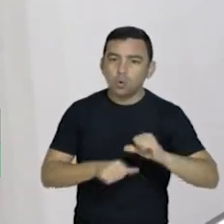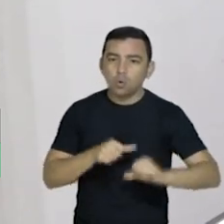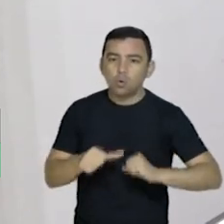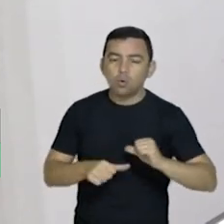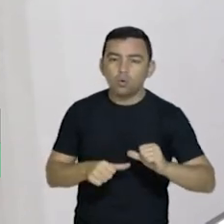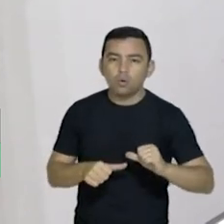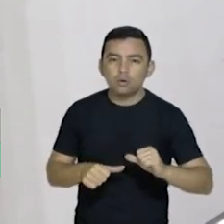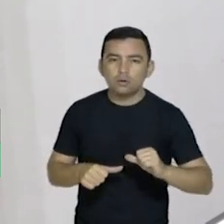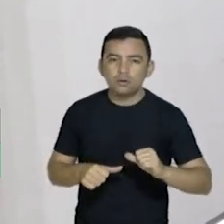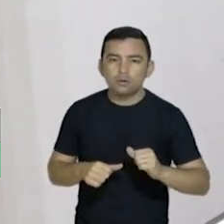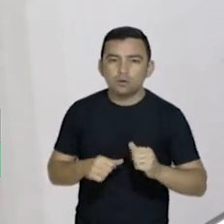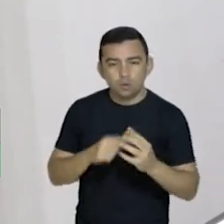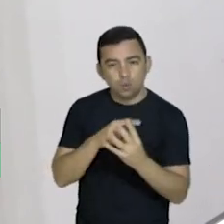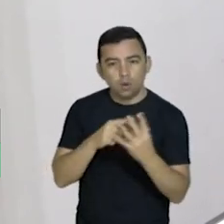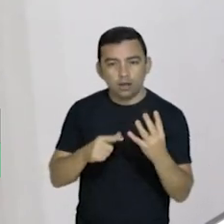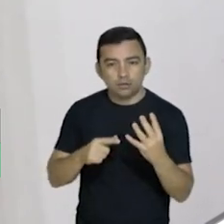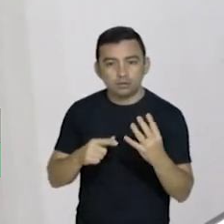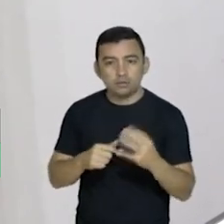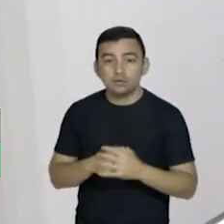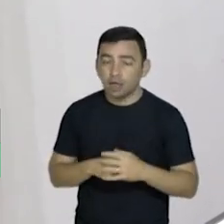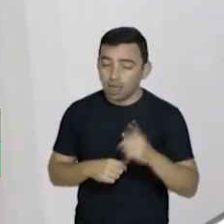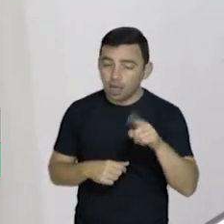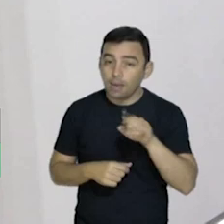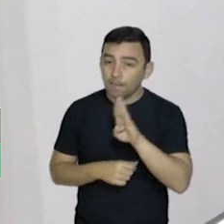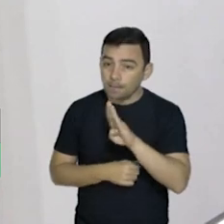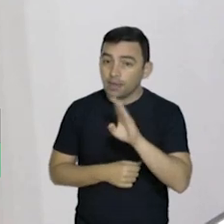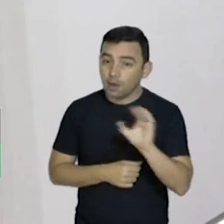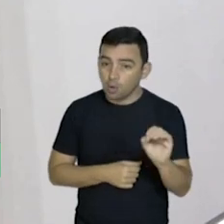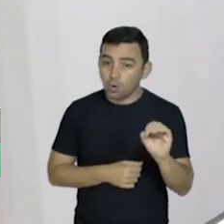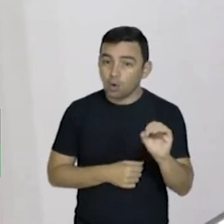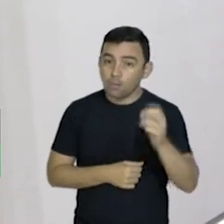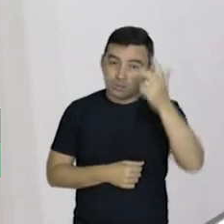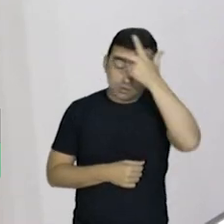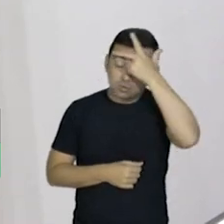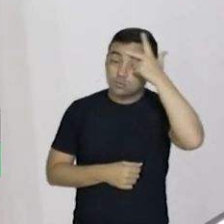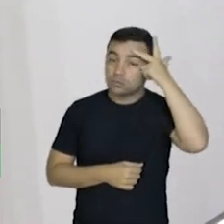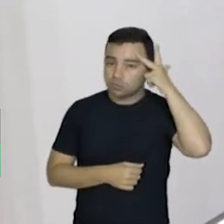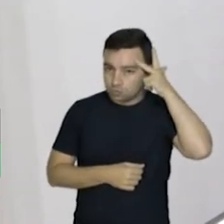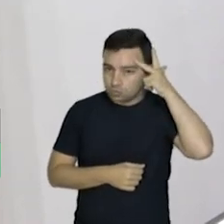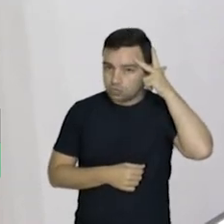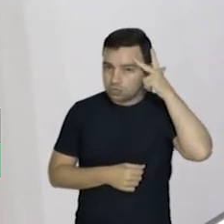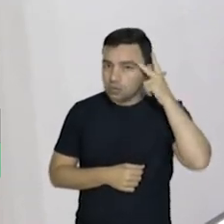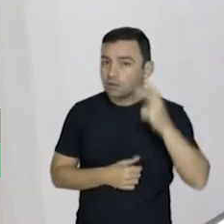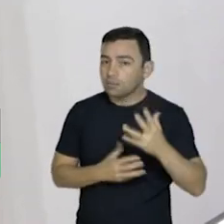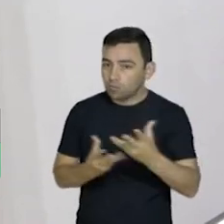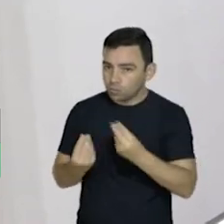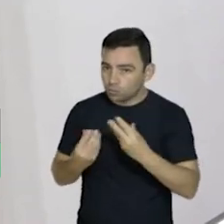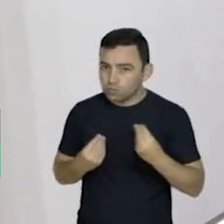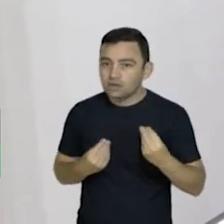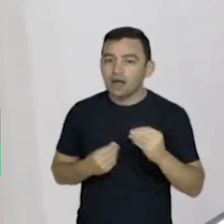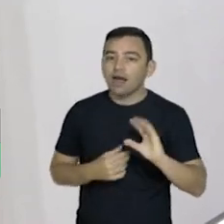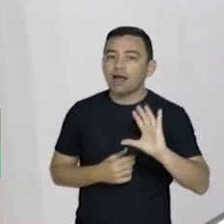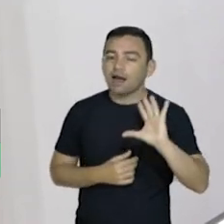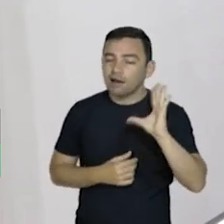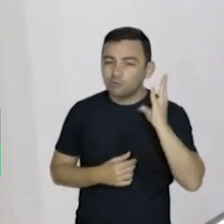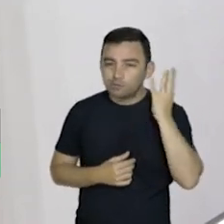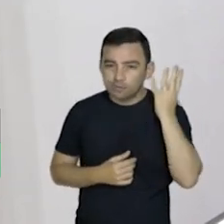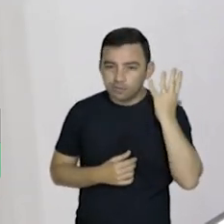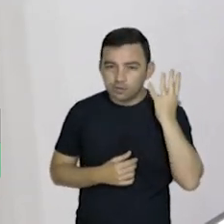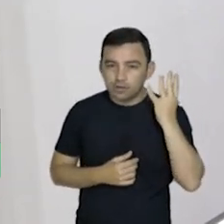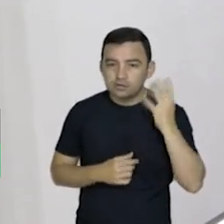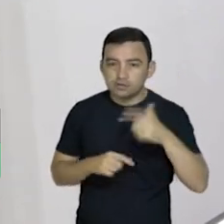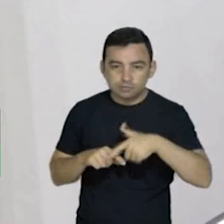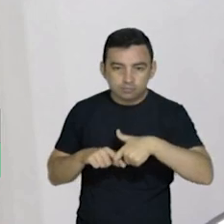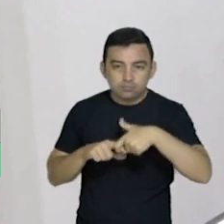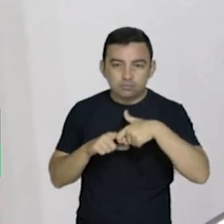porque eu tô dizendo aqui são boletins de ocorrência registrado por pessoas que tiveram os seus bens né guinchados